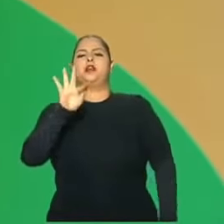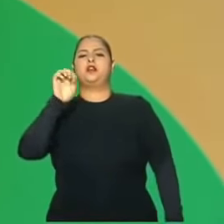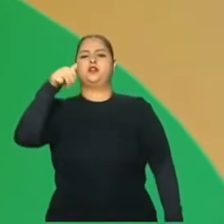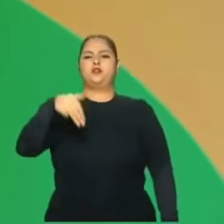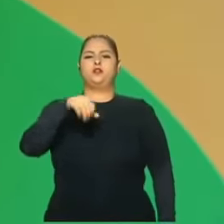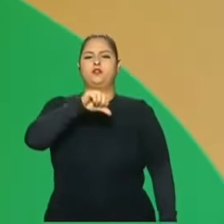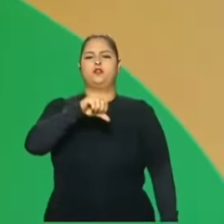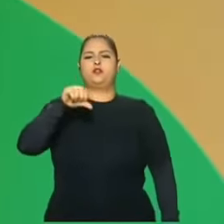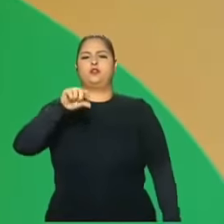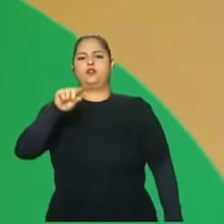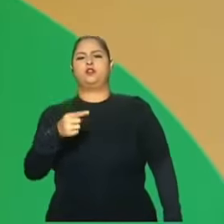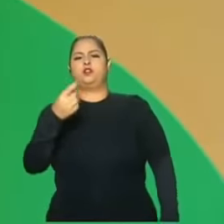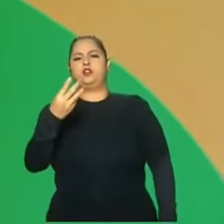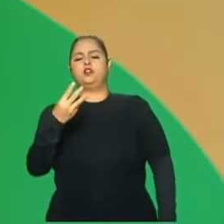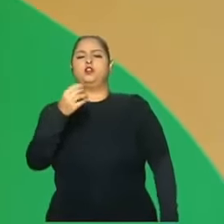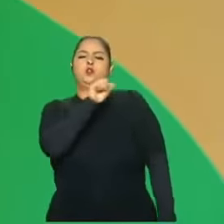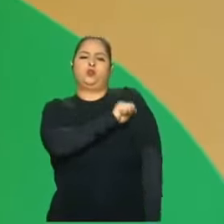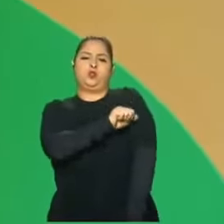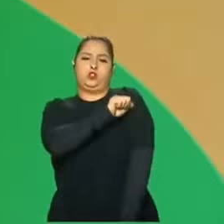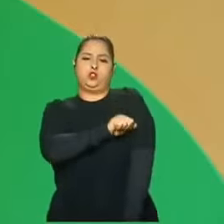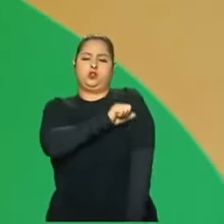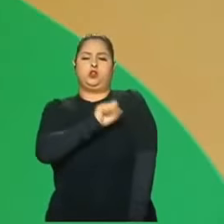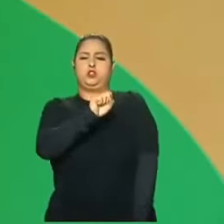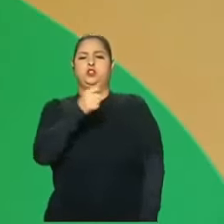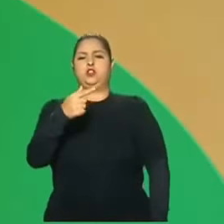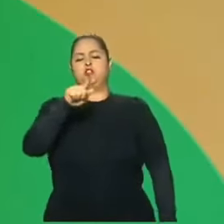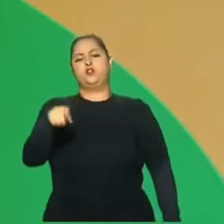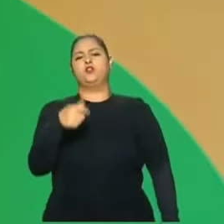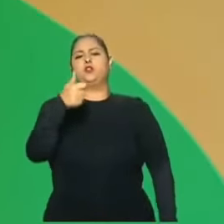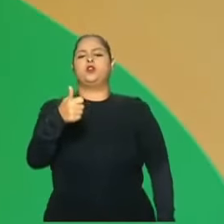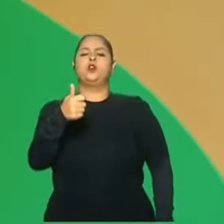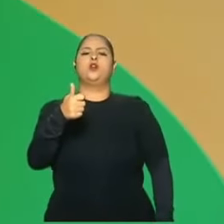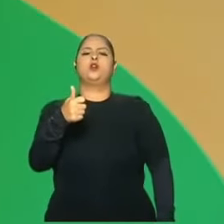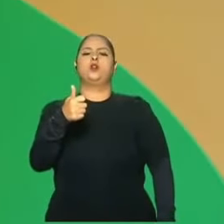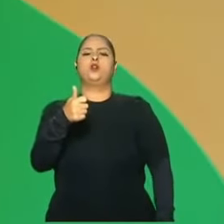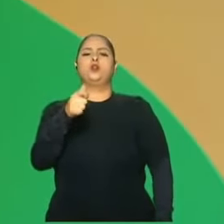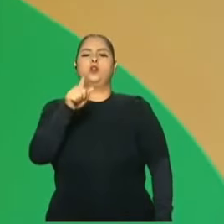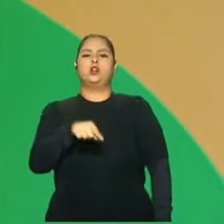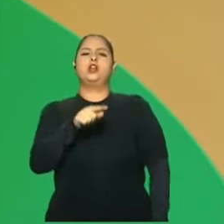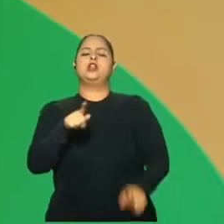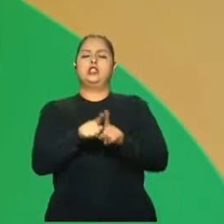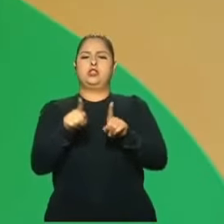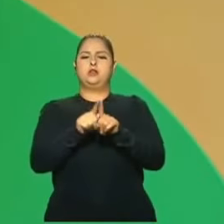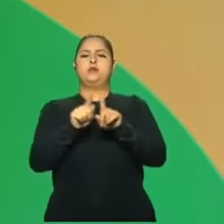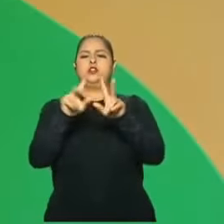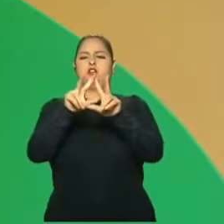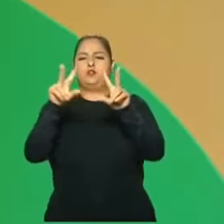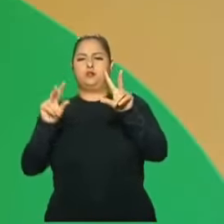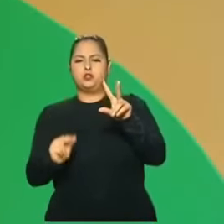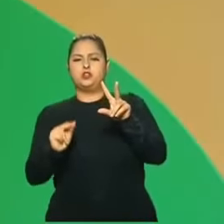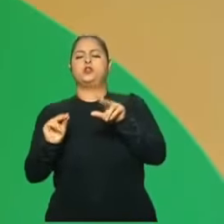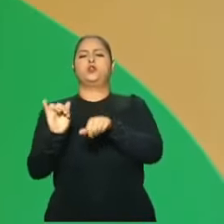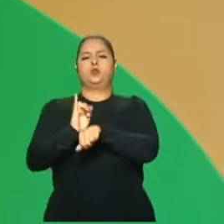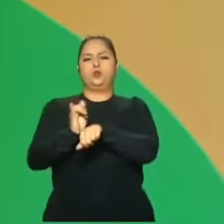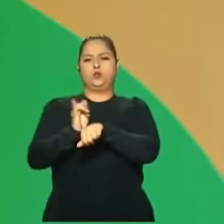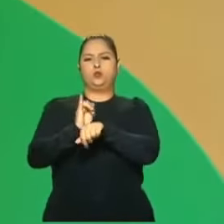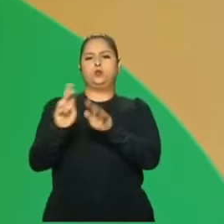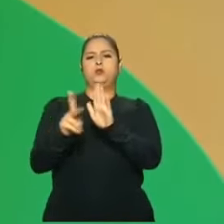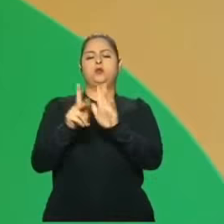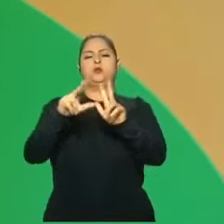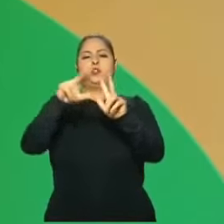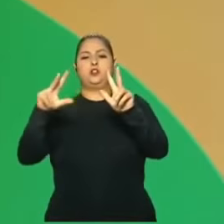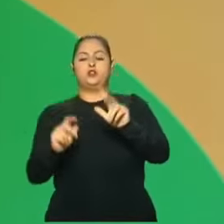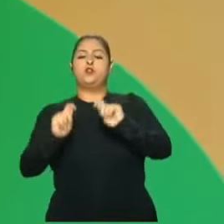e 87,1 em Brasília, pela TV Brasil, pelo Facebook e Twitter da Rádio MEC e YouTube da TV Brasil. O festival